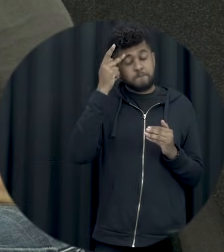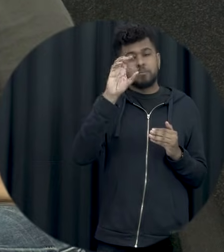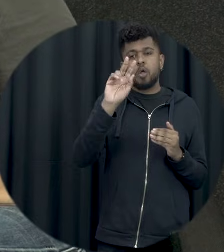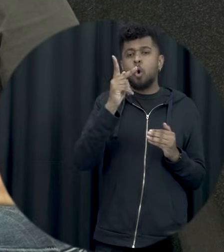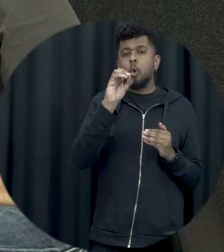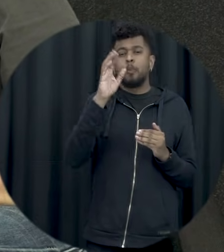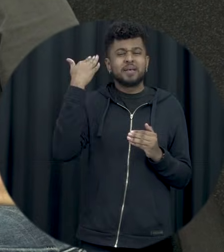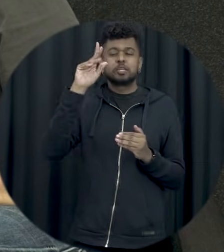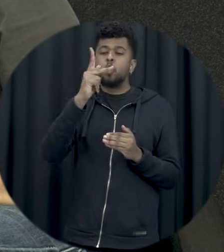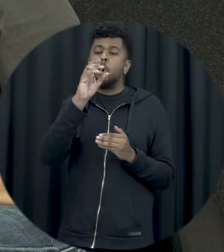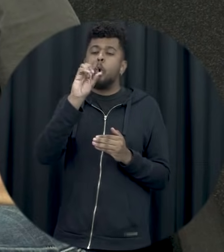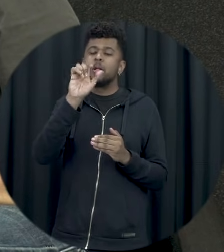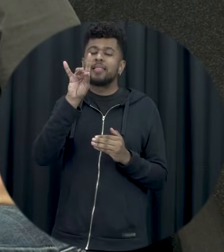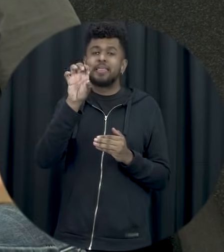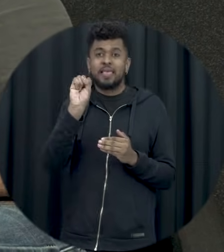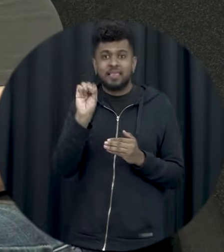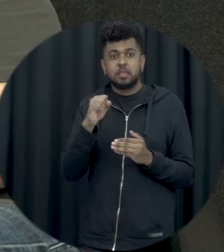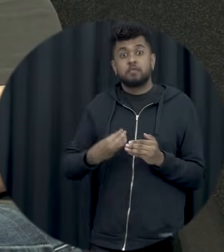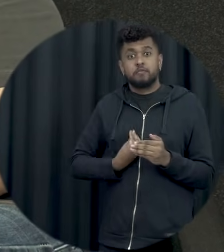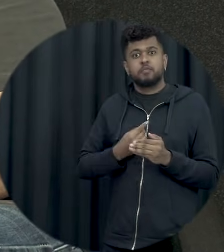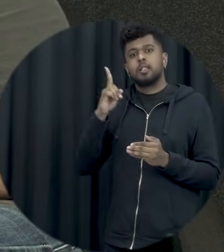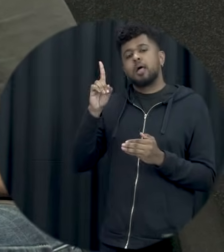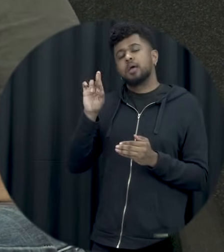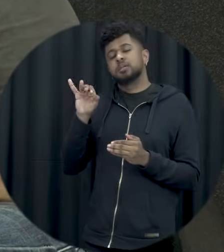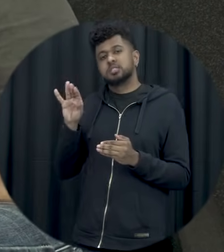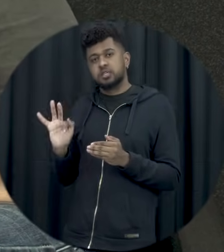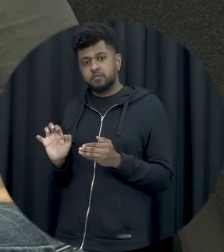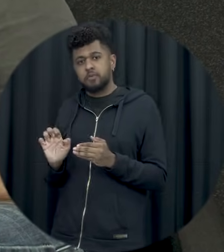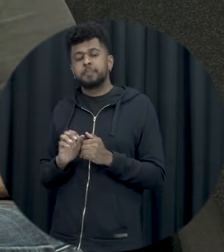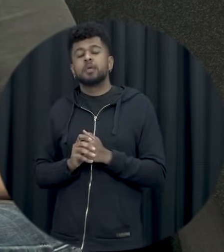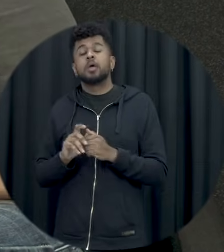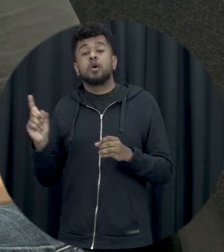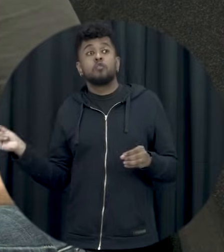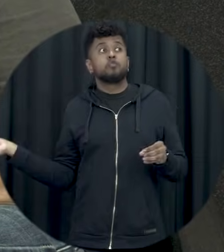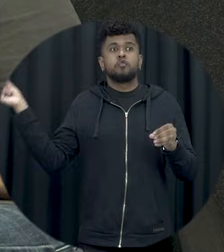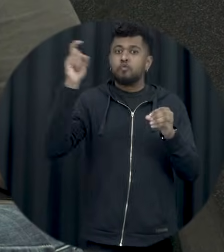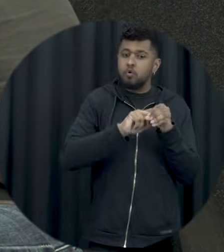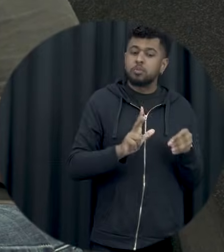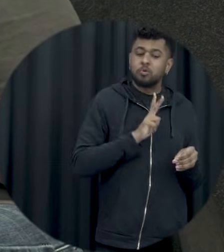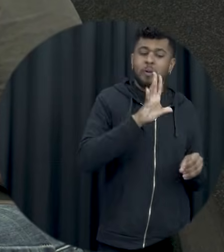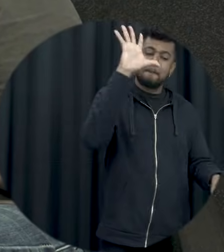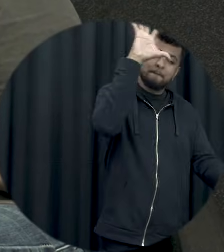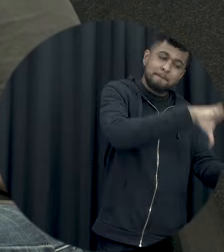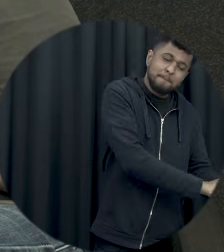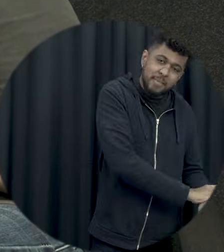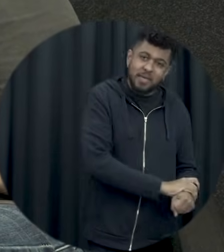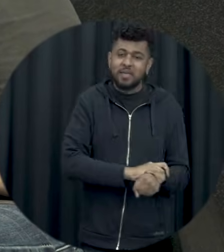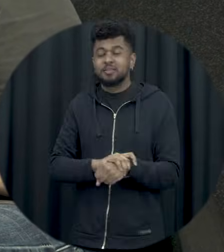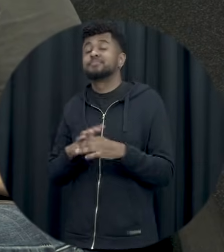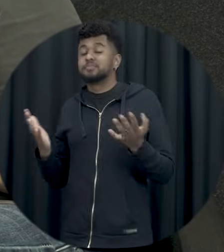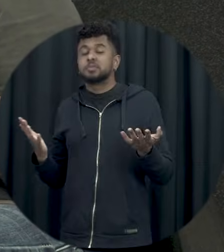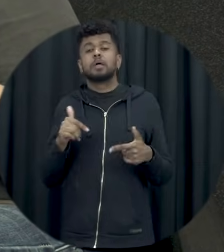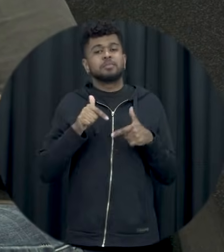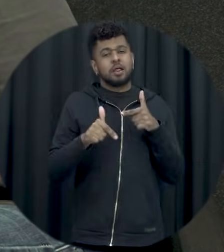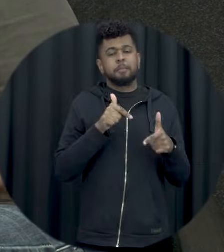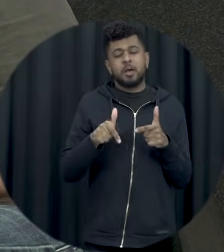período dos holandeses estava tranquilo. Quando o Recife volta para Portugal, ele foi pego. Então eu trabalho um pouco essa coisa entre